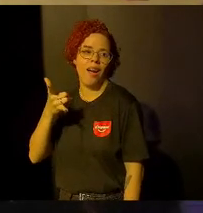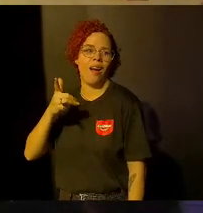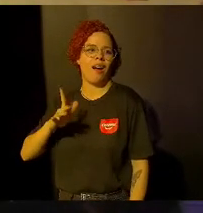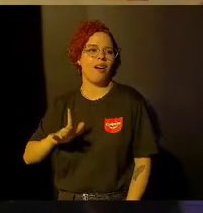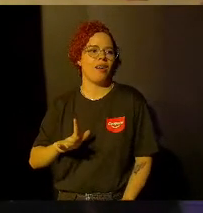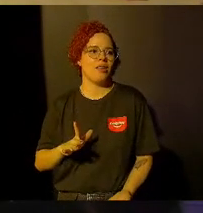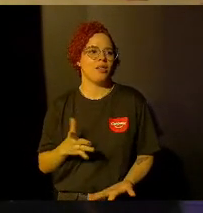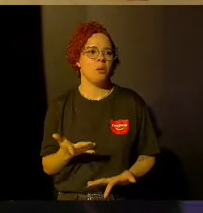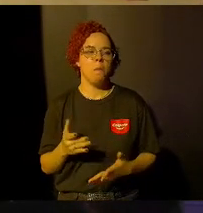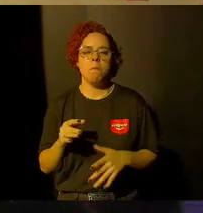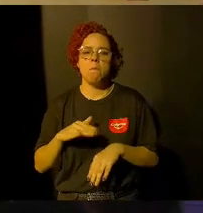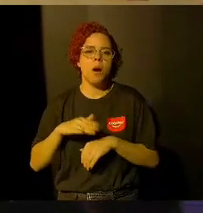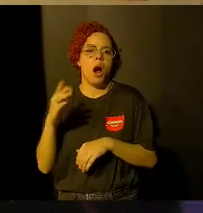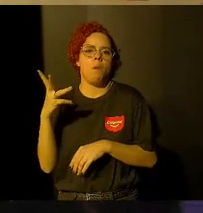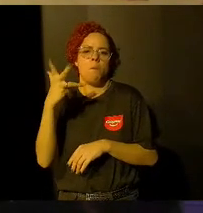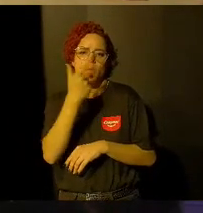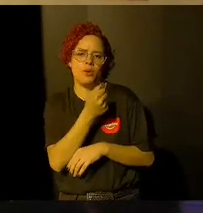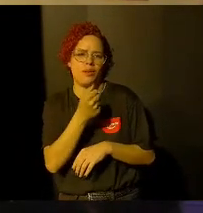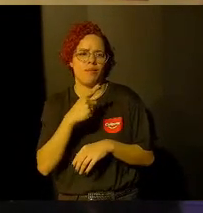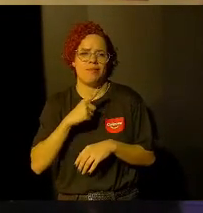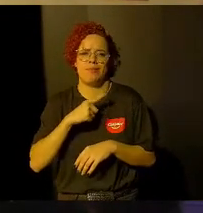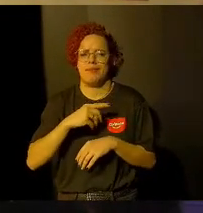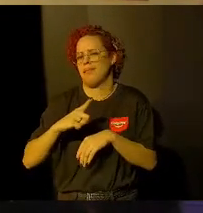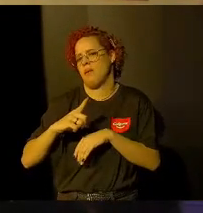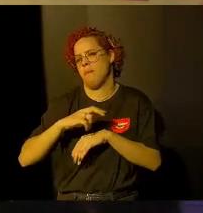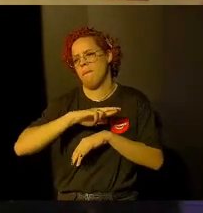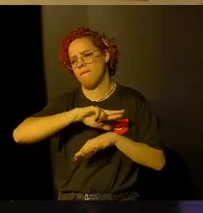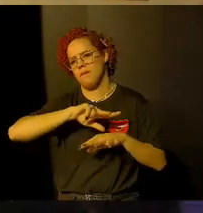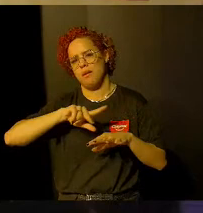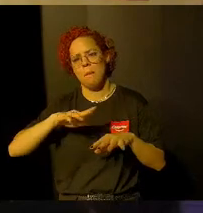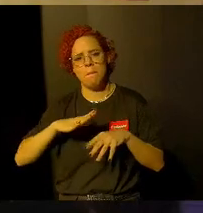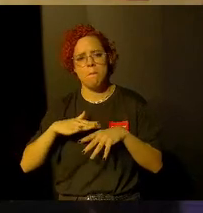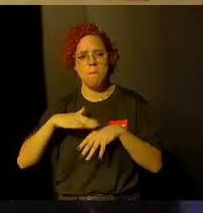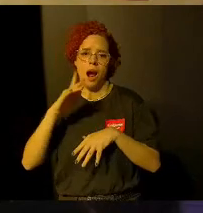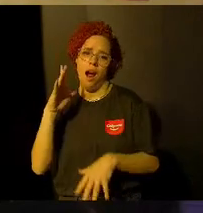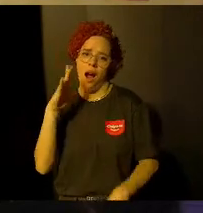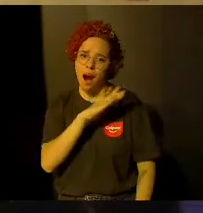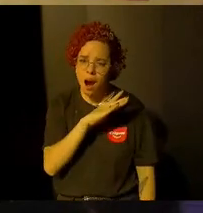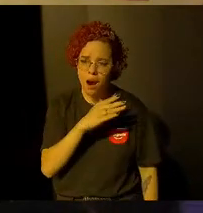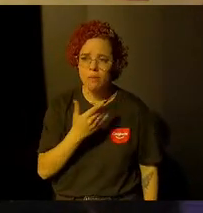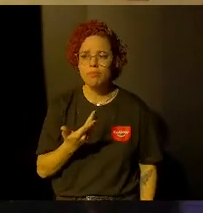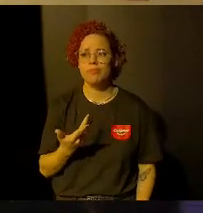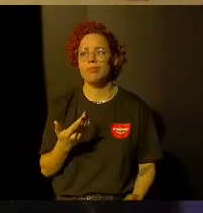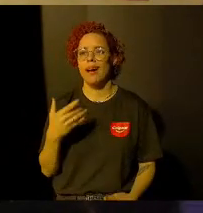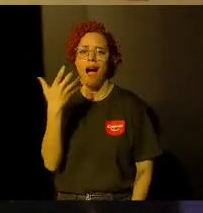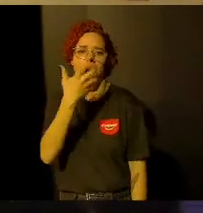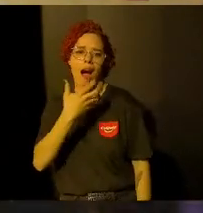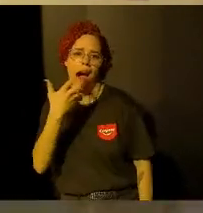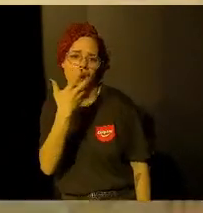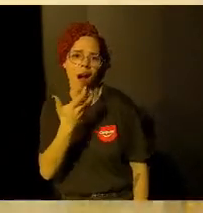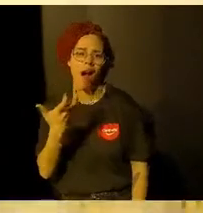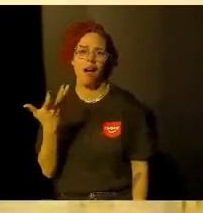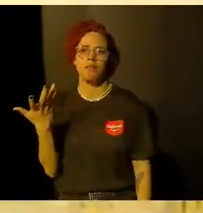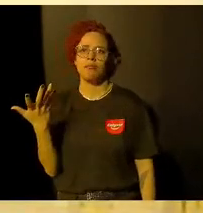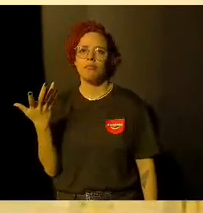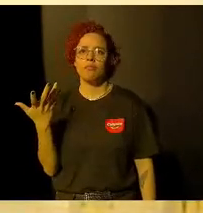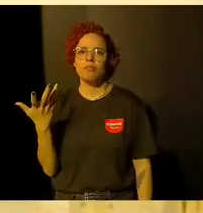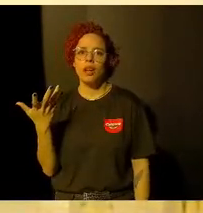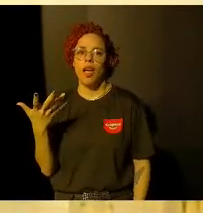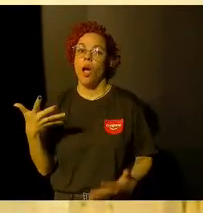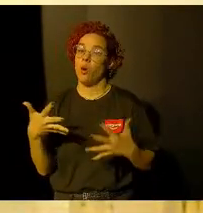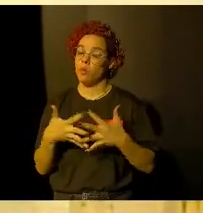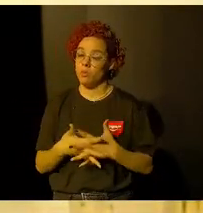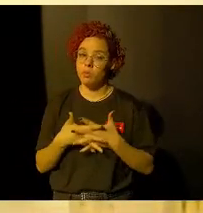mais bonito que escreve mais rápido porque os mais rápido que também canta não é sempre muito